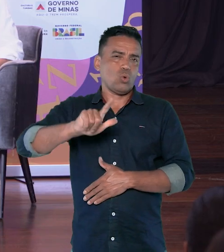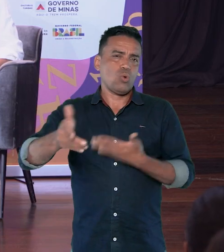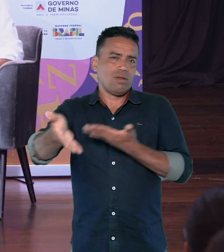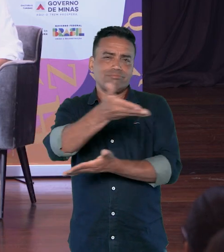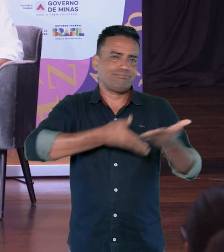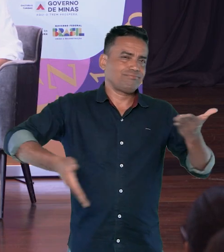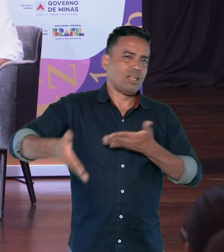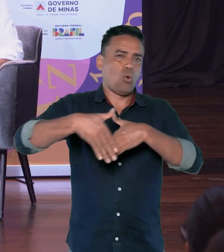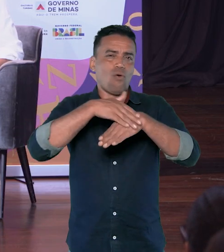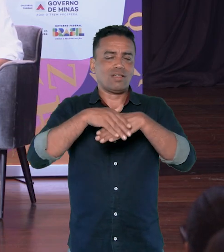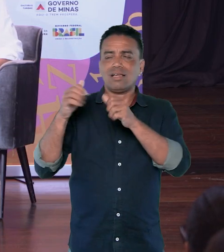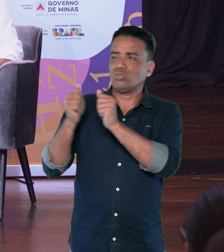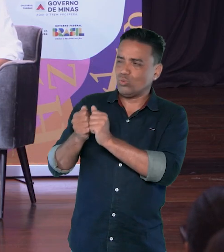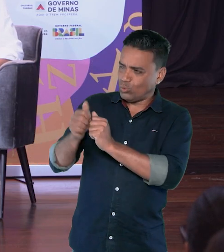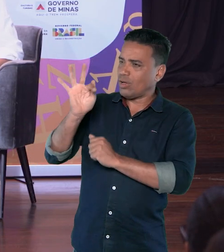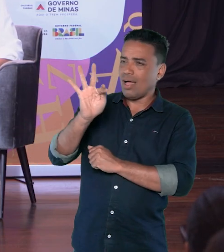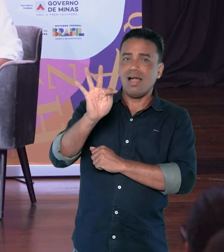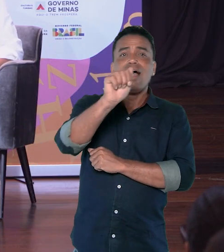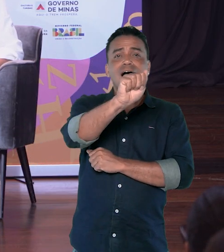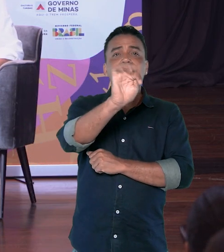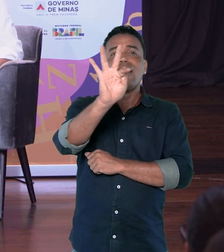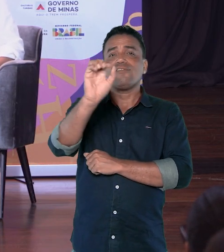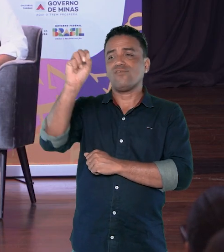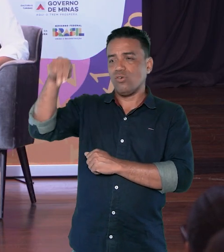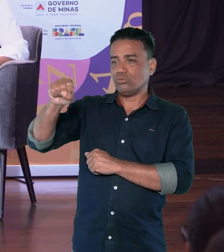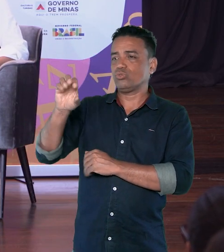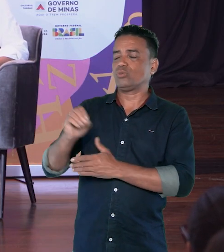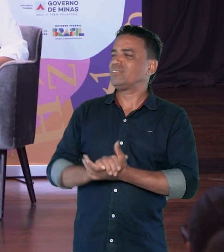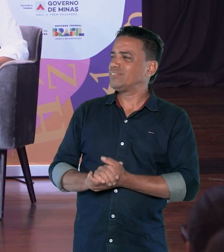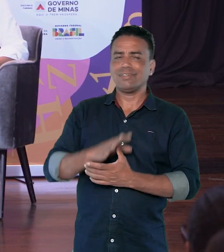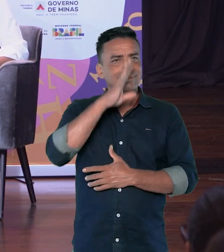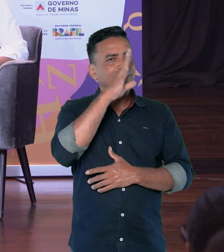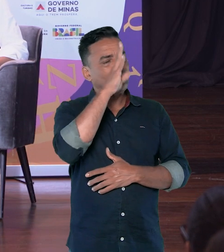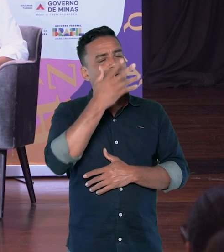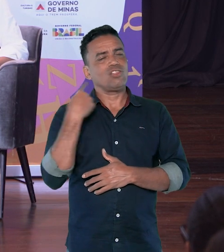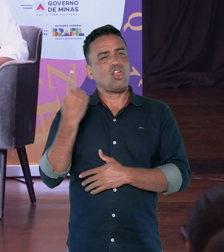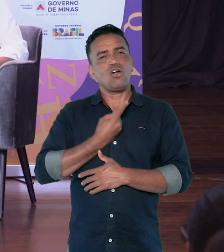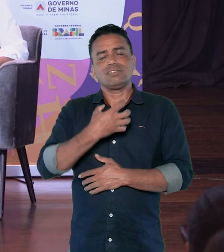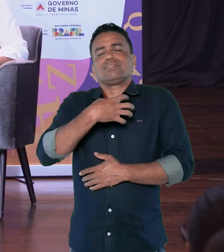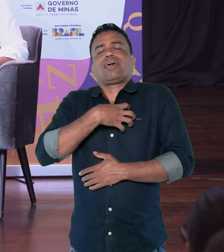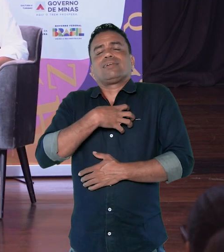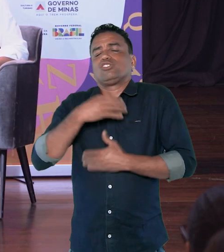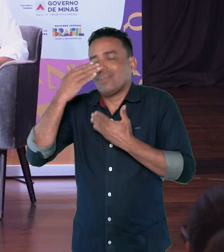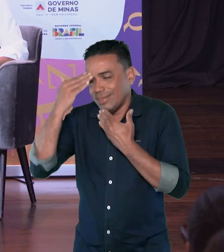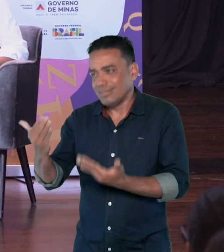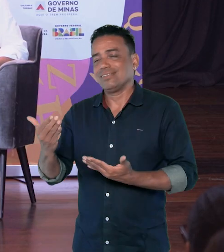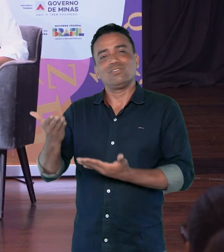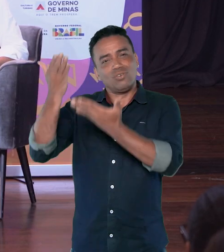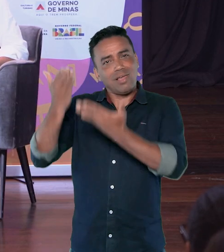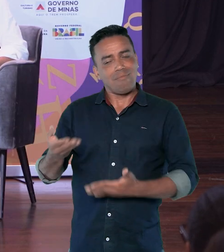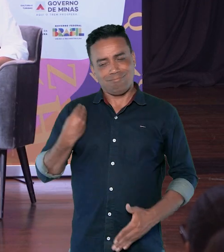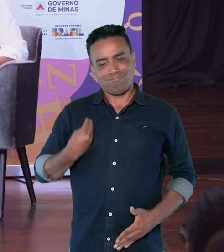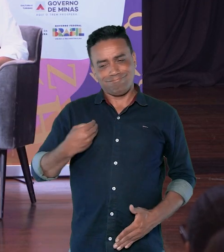fazer essa conversa, Afonso. Deixa eu ser exagerado. Gente que se sente honrada e agradecido por você estar tudo isso,